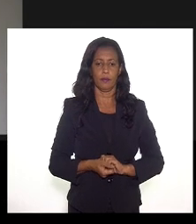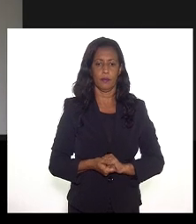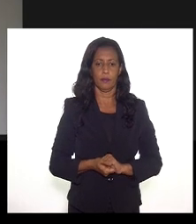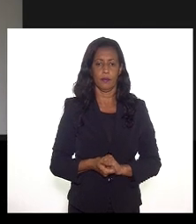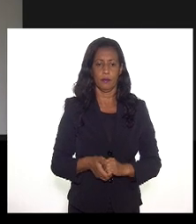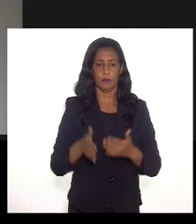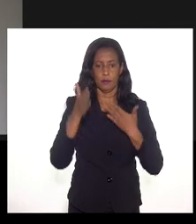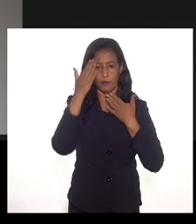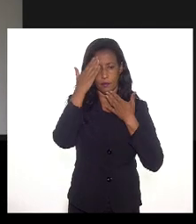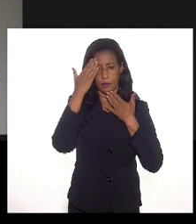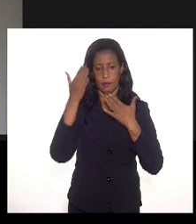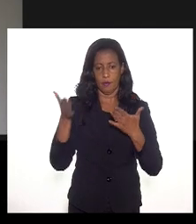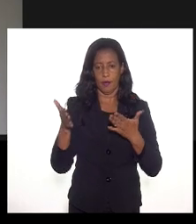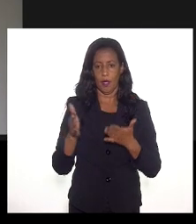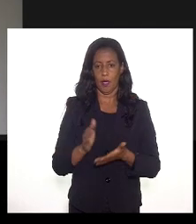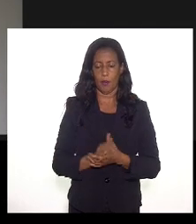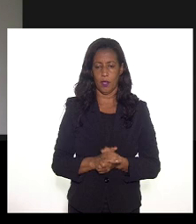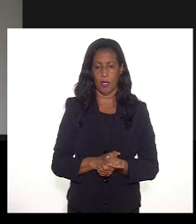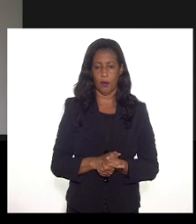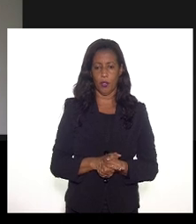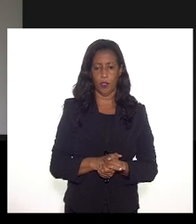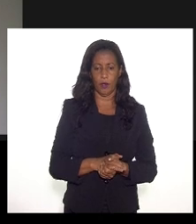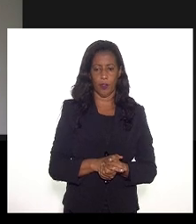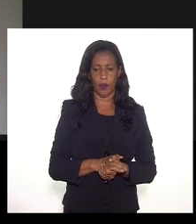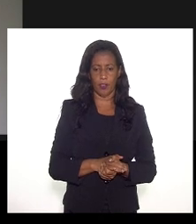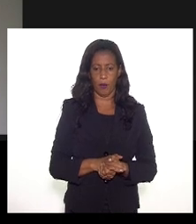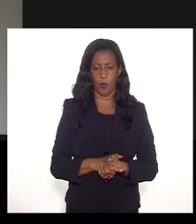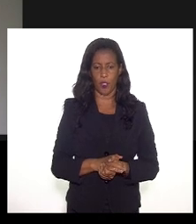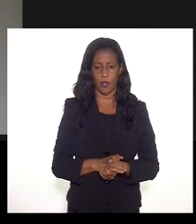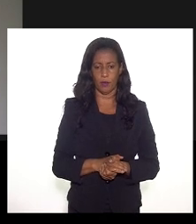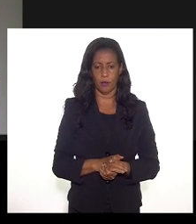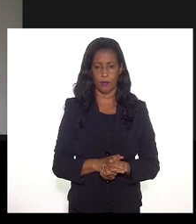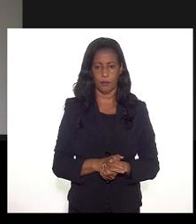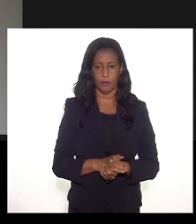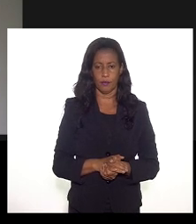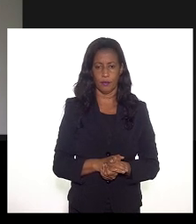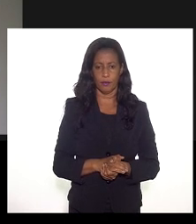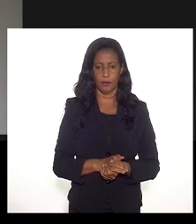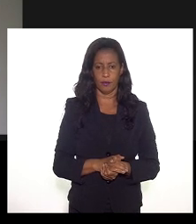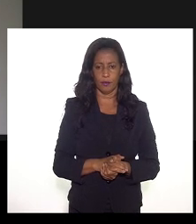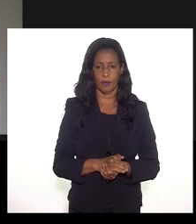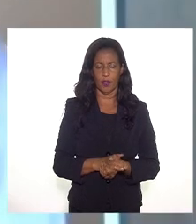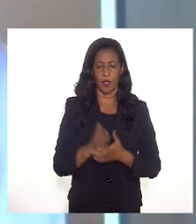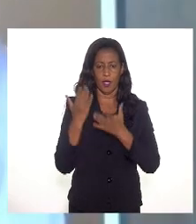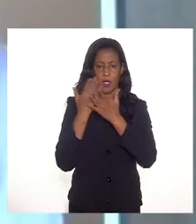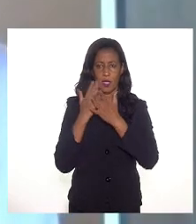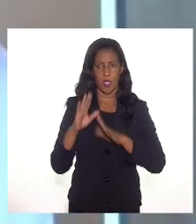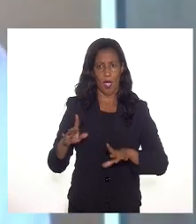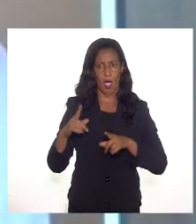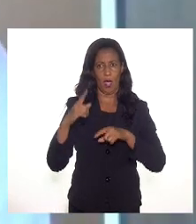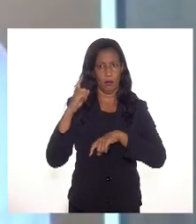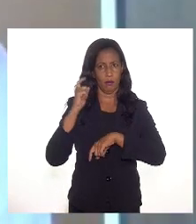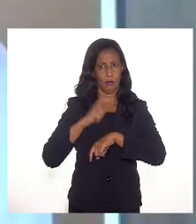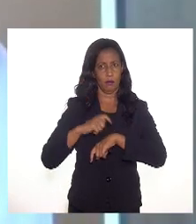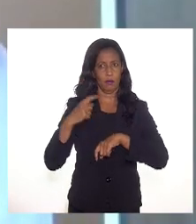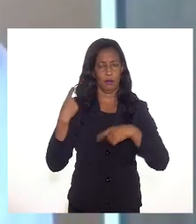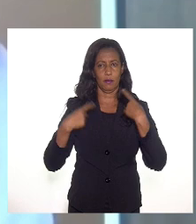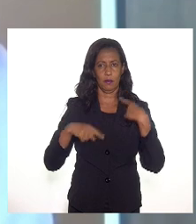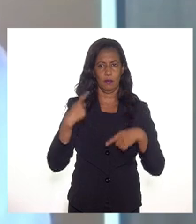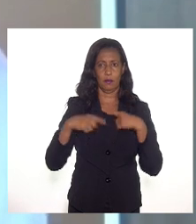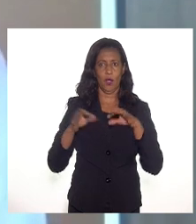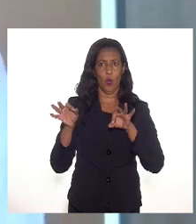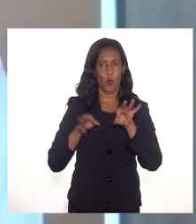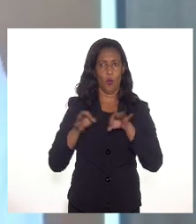Obrigada, nobre deputado, pelo anúncio. Encerrado o prazo para discussão, o